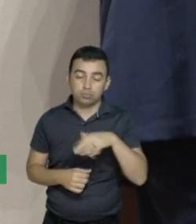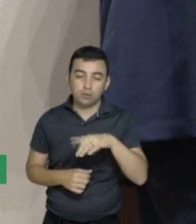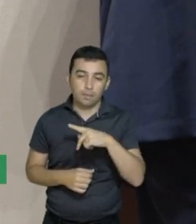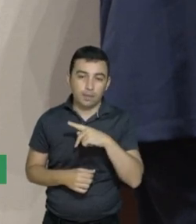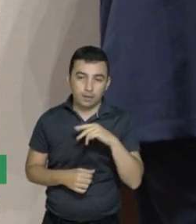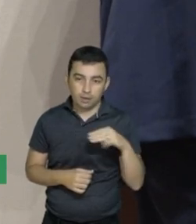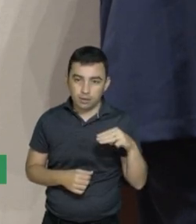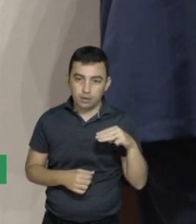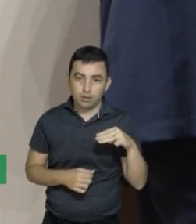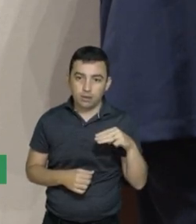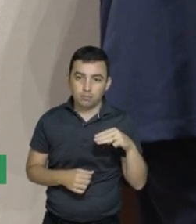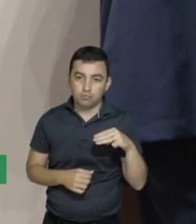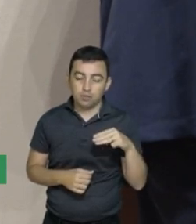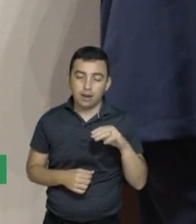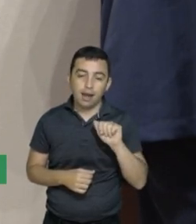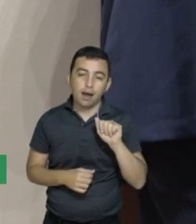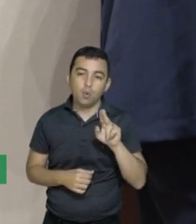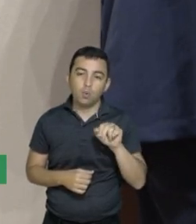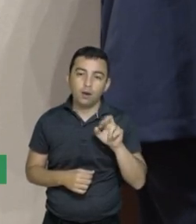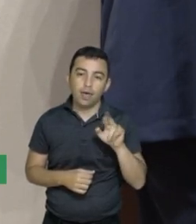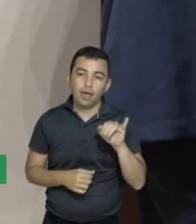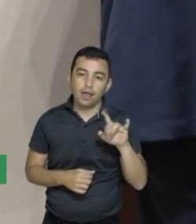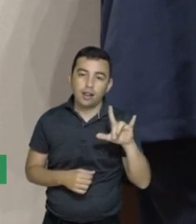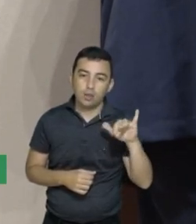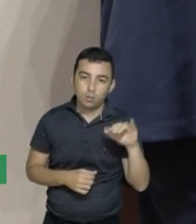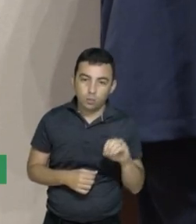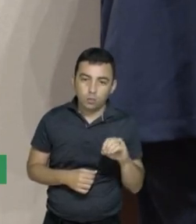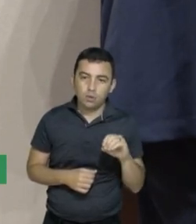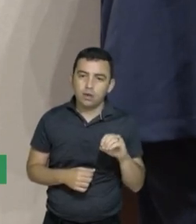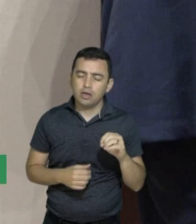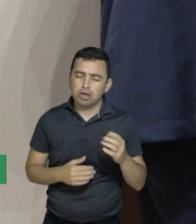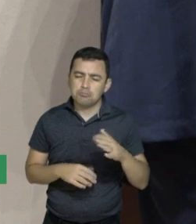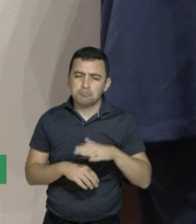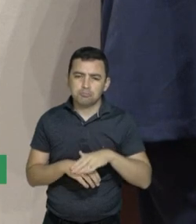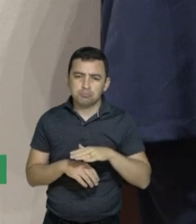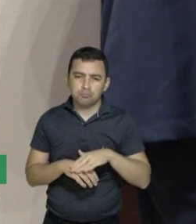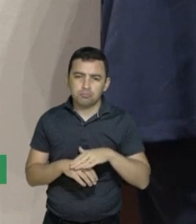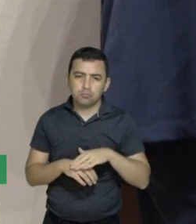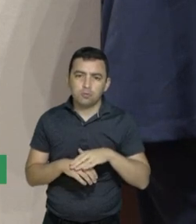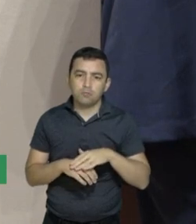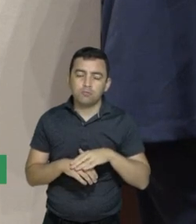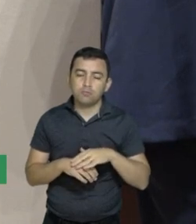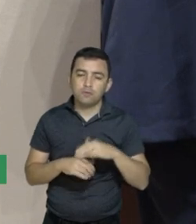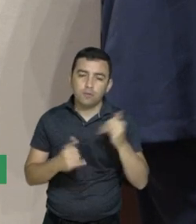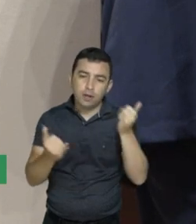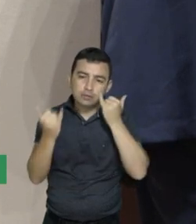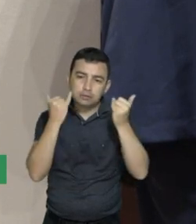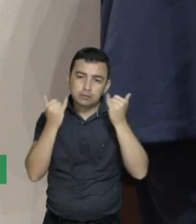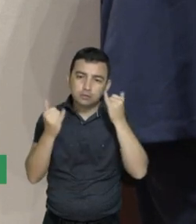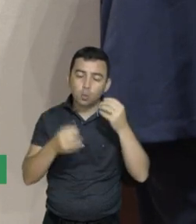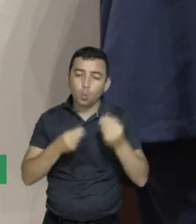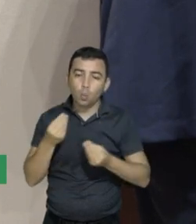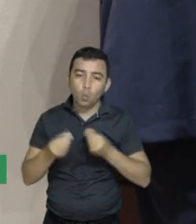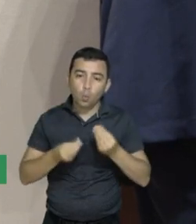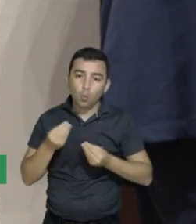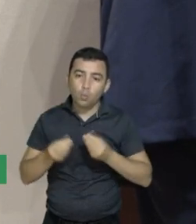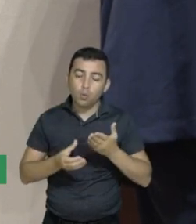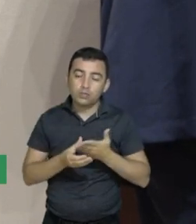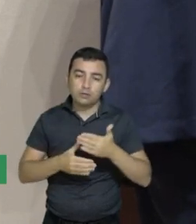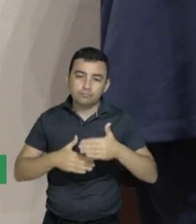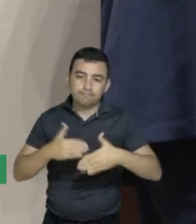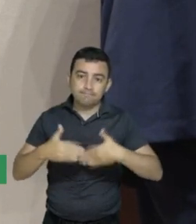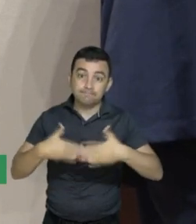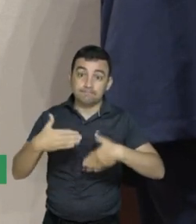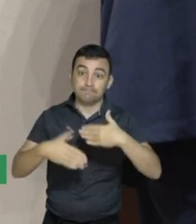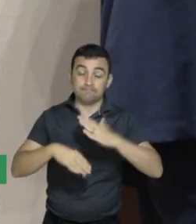Santa Catarina Coronel Aurélio José pelo ZAP da Rosa informações acerca do processo para a promoção por ato de